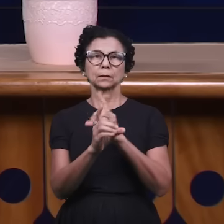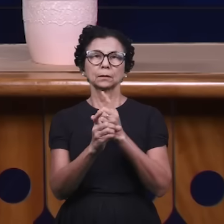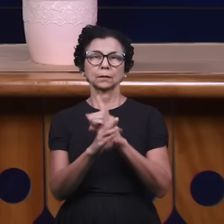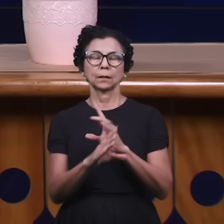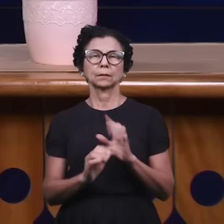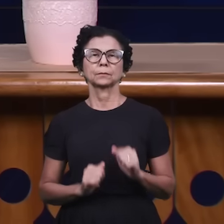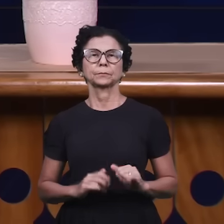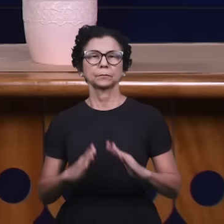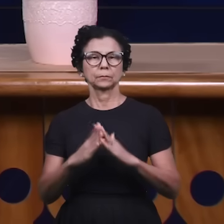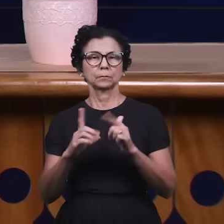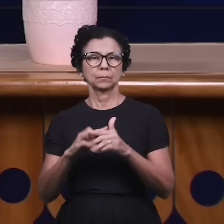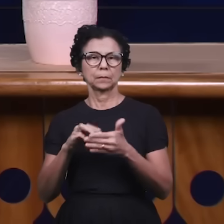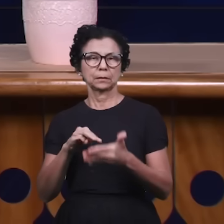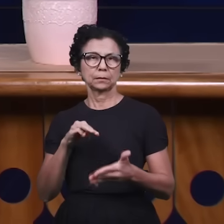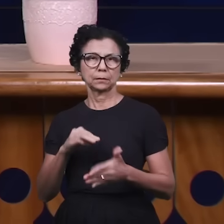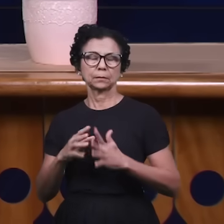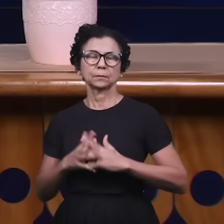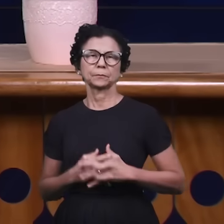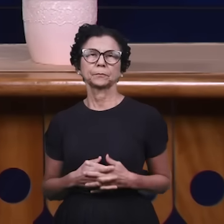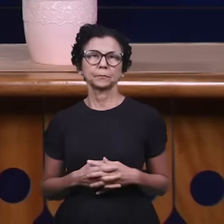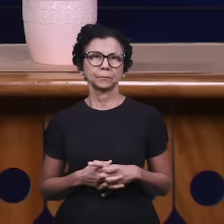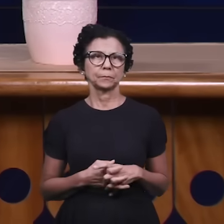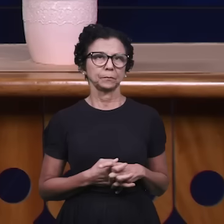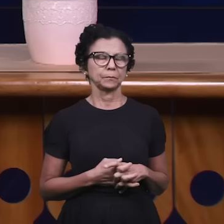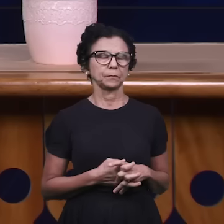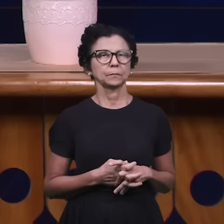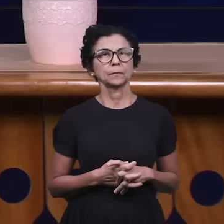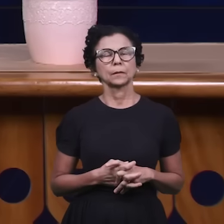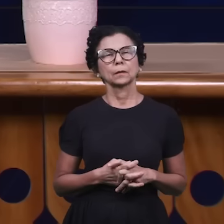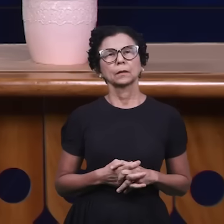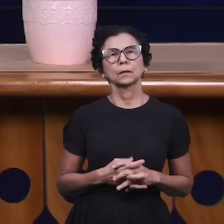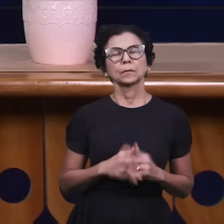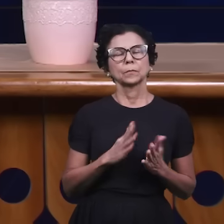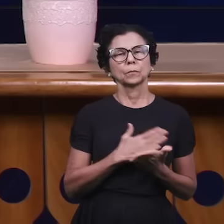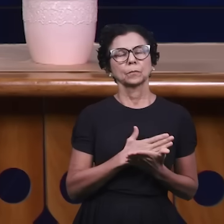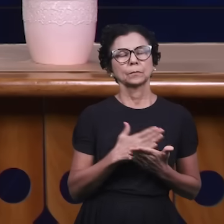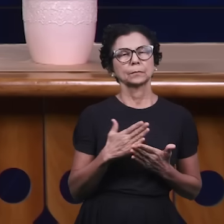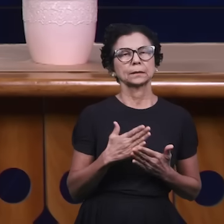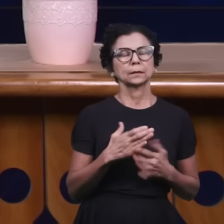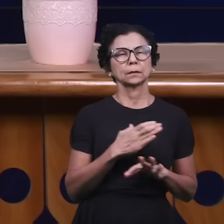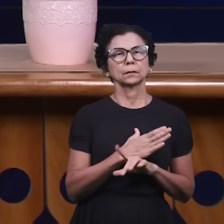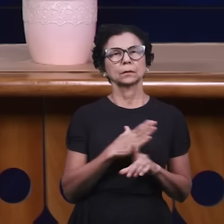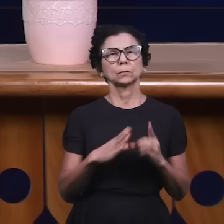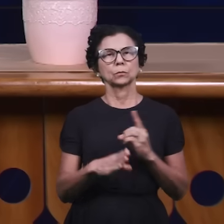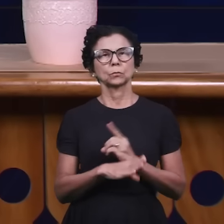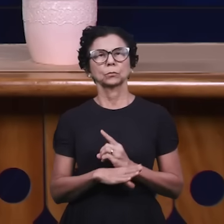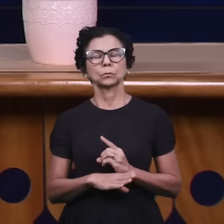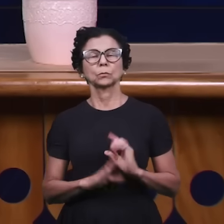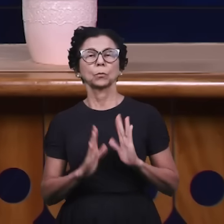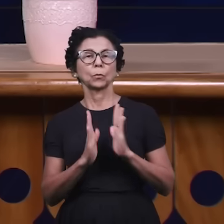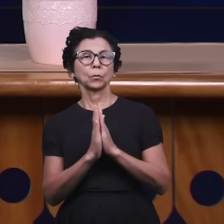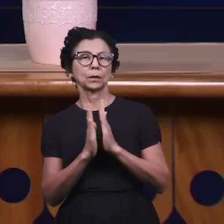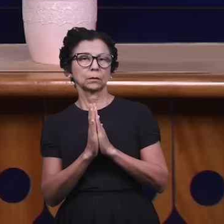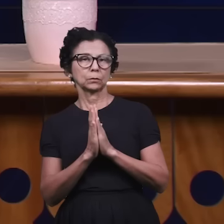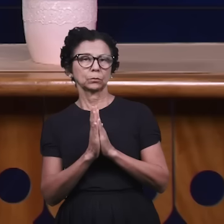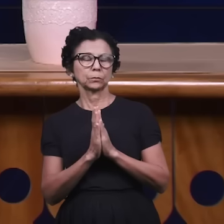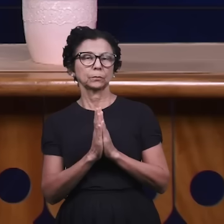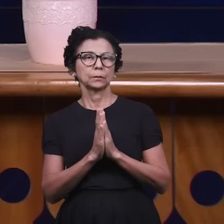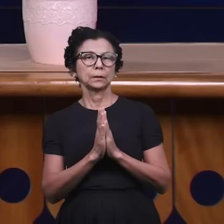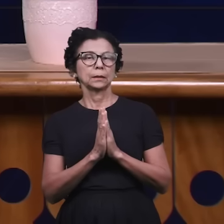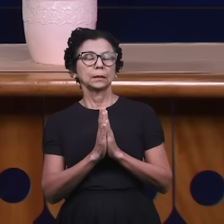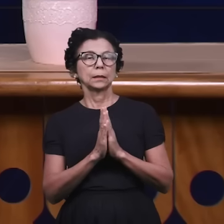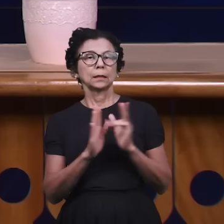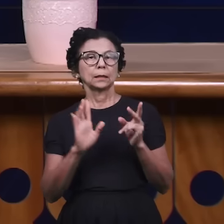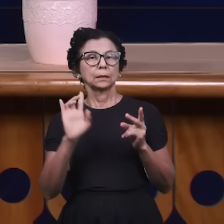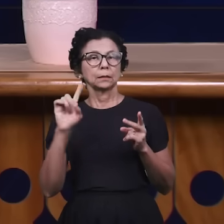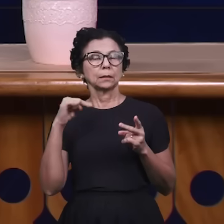da Igreja Cristã Maranata. Nós vamos iniciar este culto com uma oração. Logo após